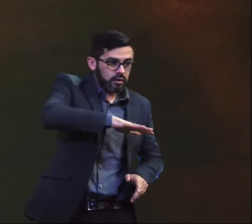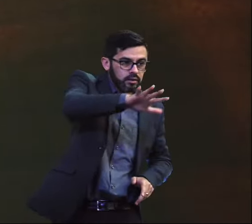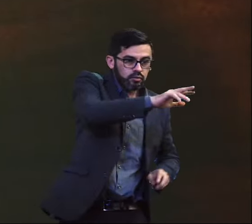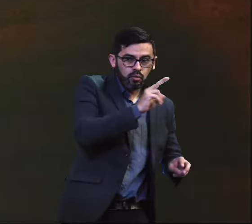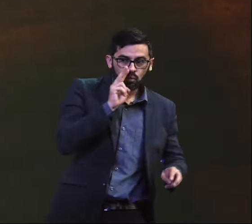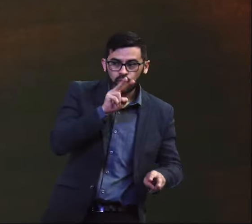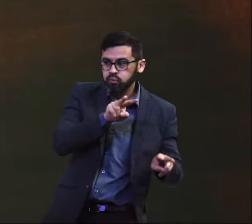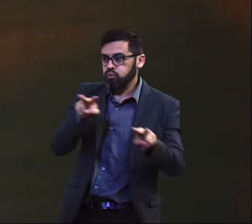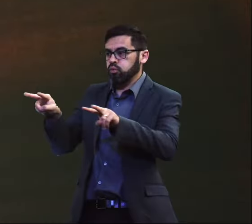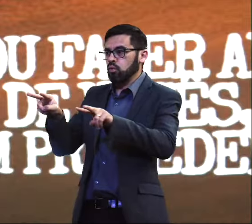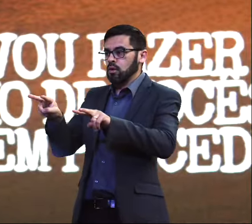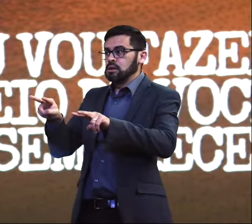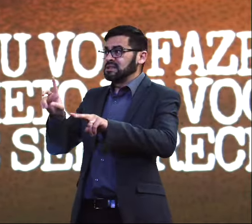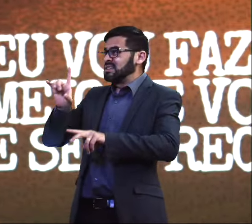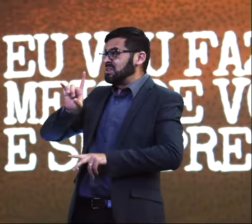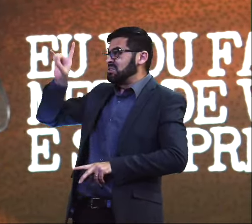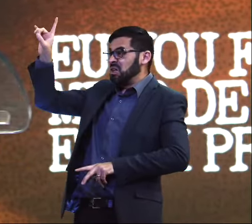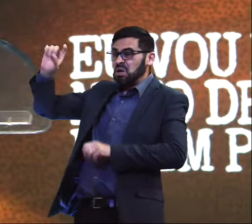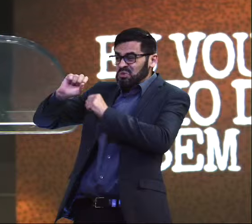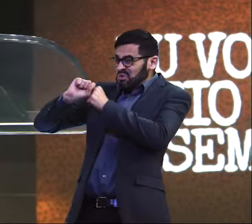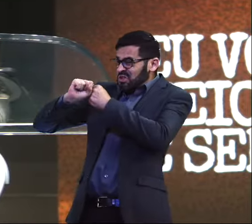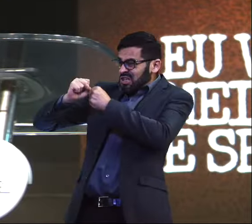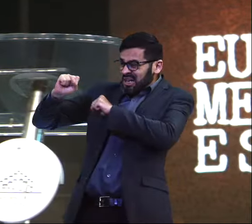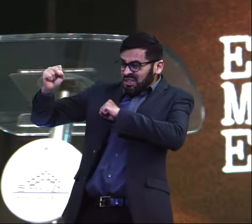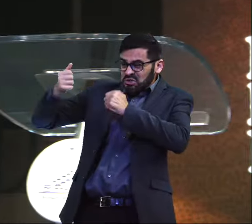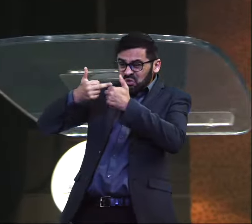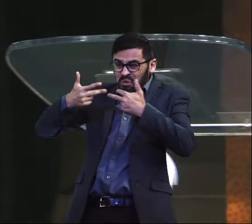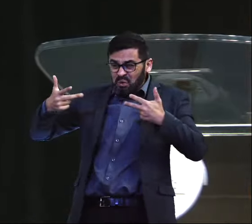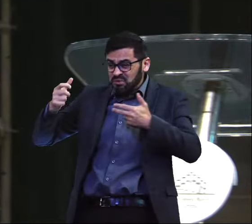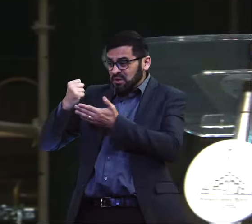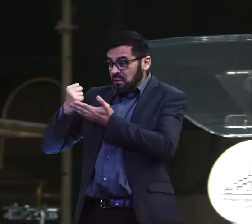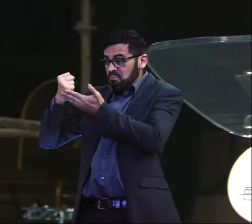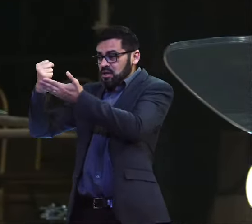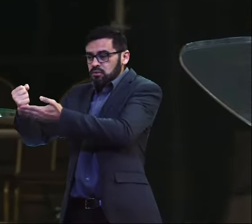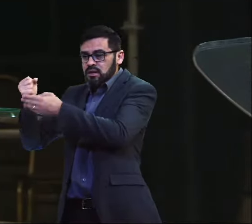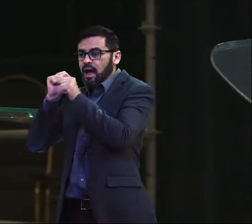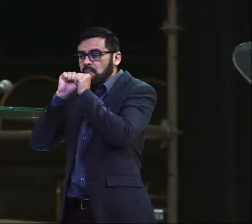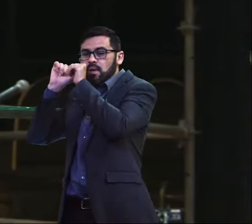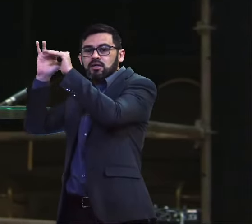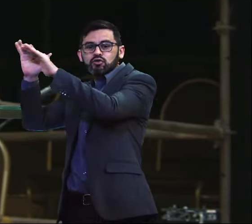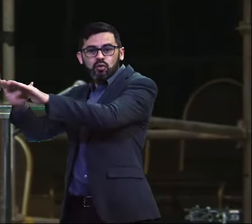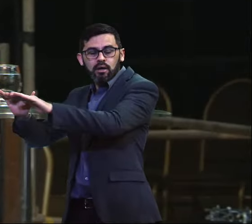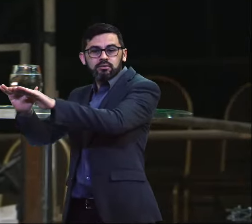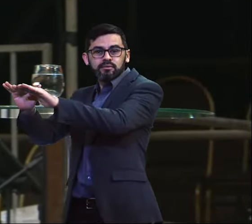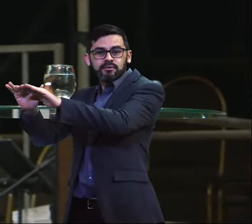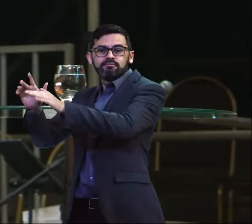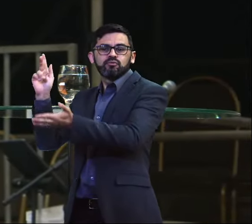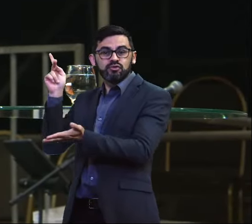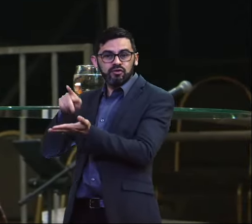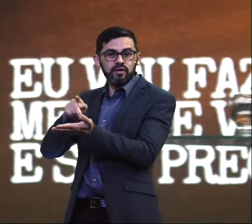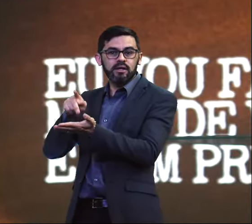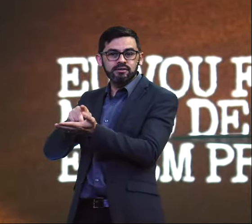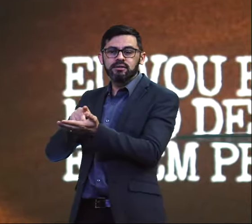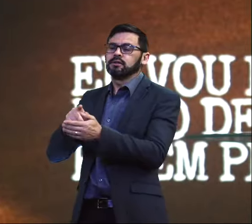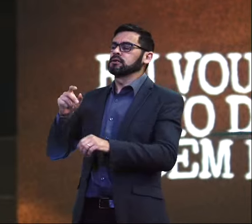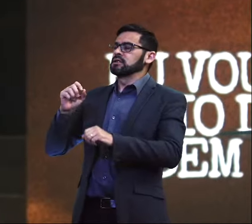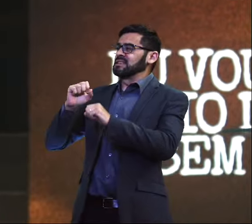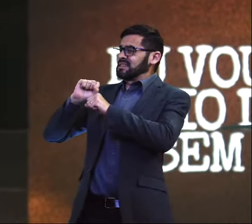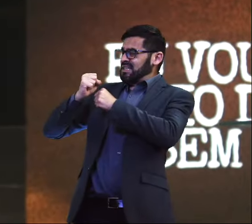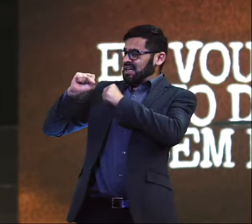dizer: grandes coisas tem feito o Senhor por eles. Com efeito nós dizemos: